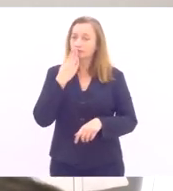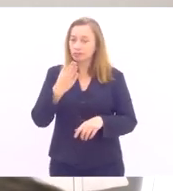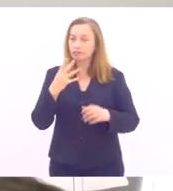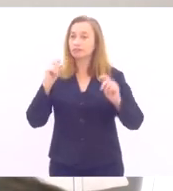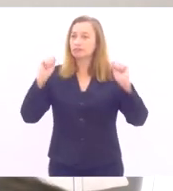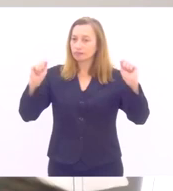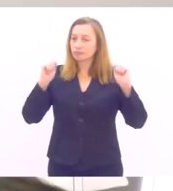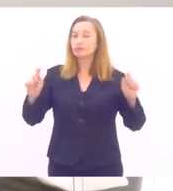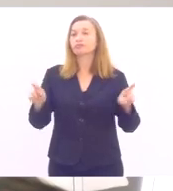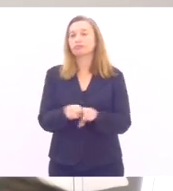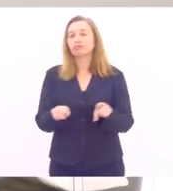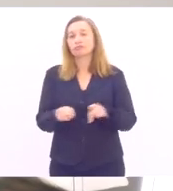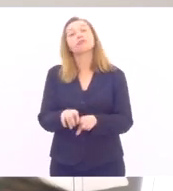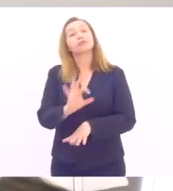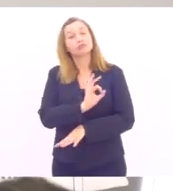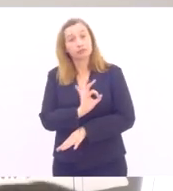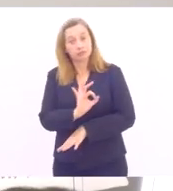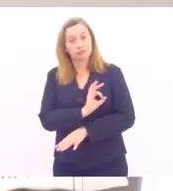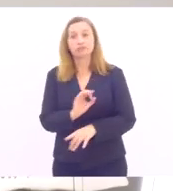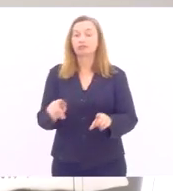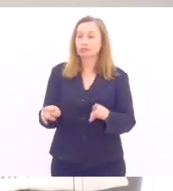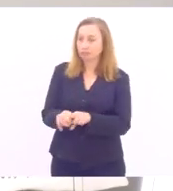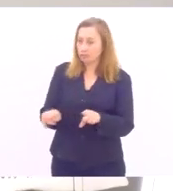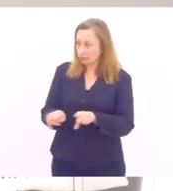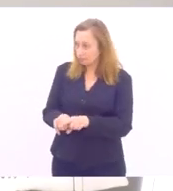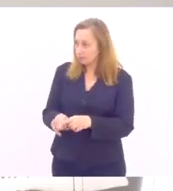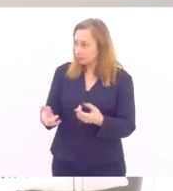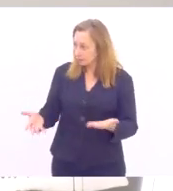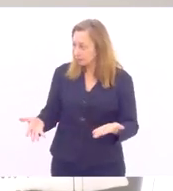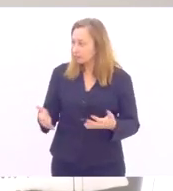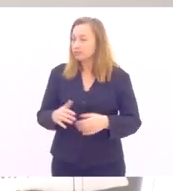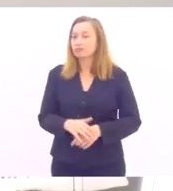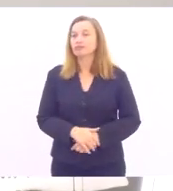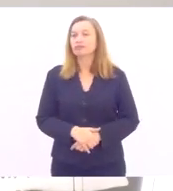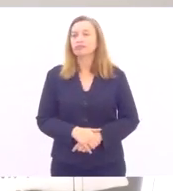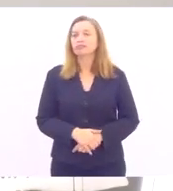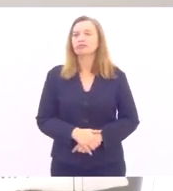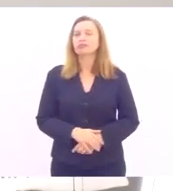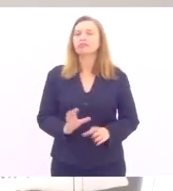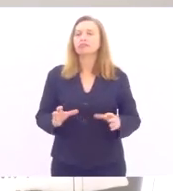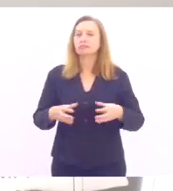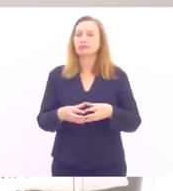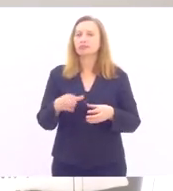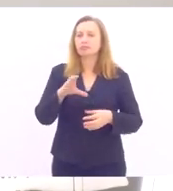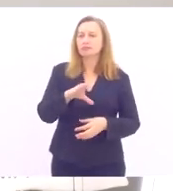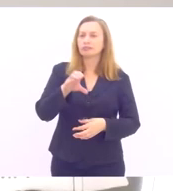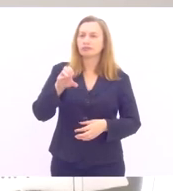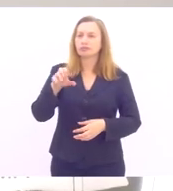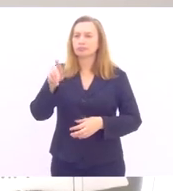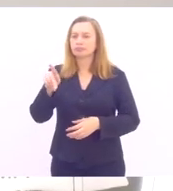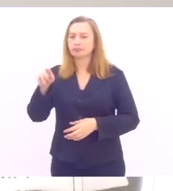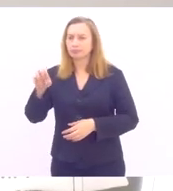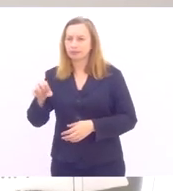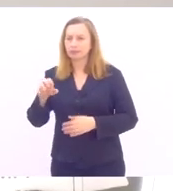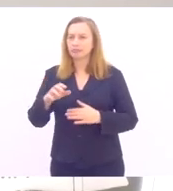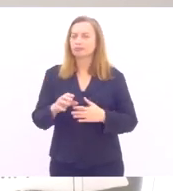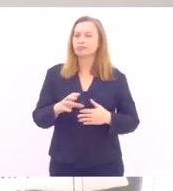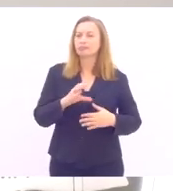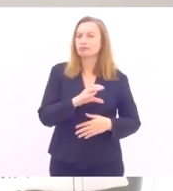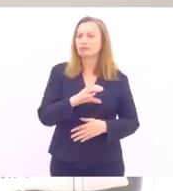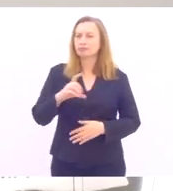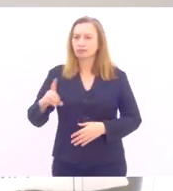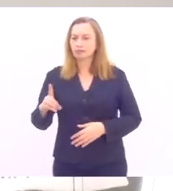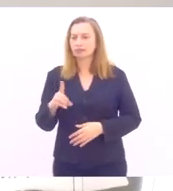como policial, como ex-comandante do... Por isso que eu citei o Coronel Henrique, eu fui comandante do CPE, que é a unidade que coordena